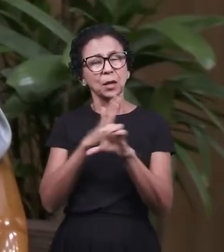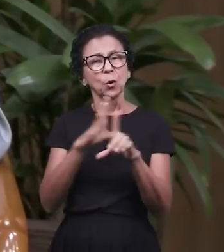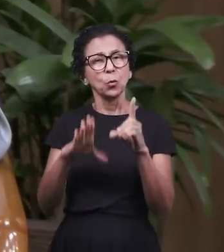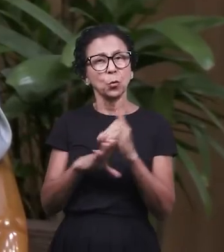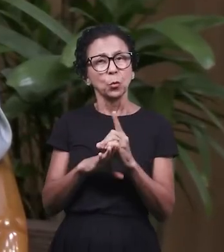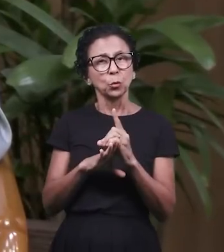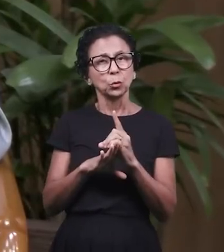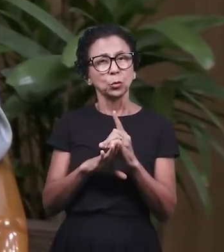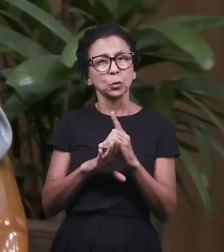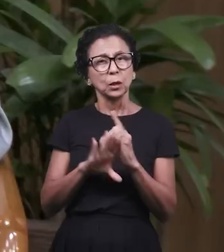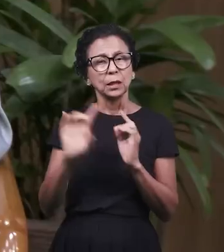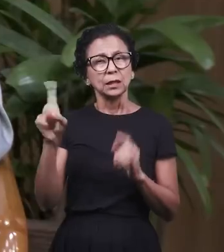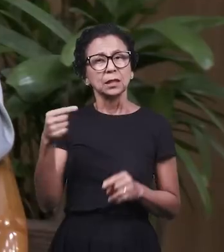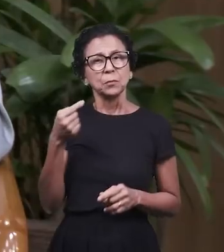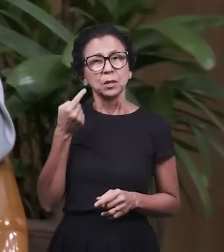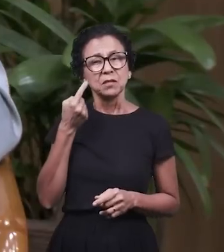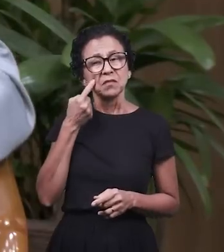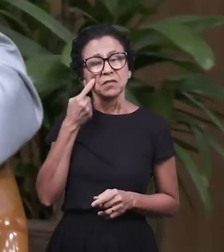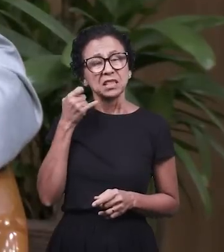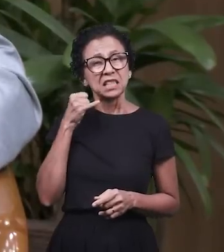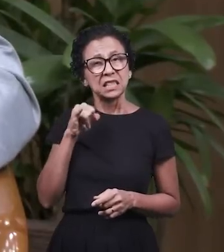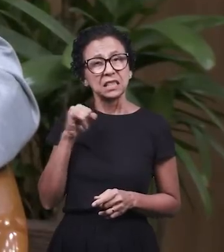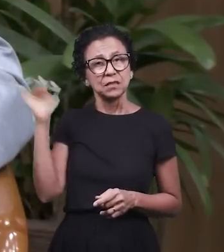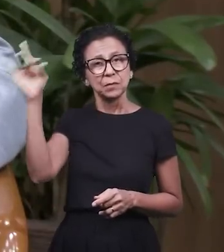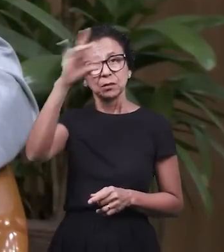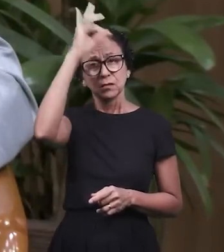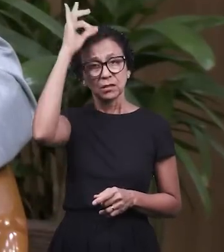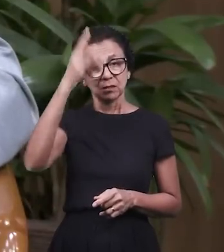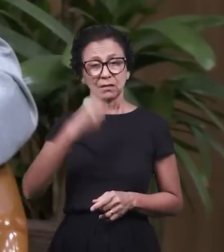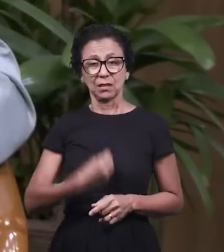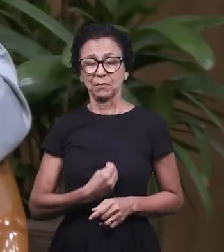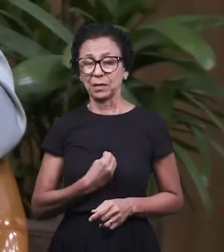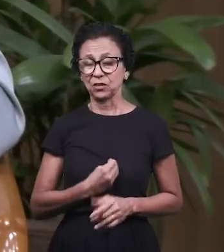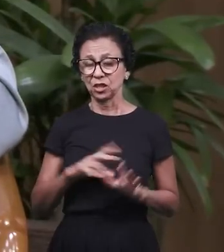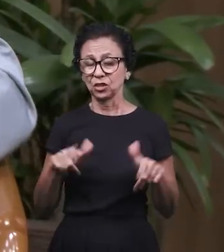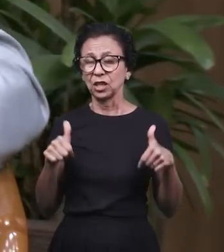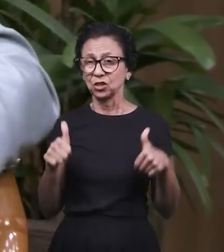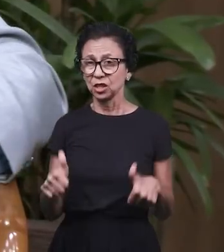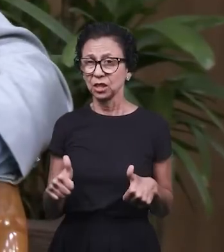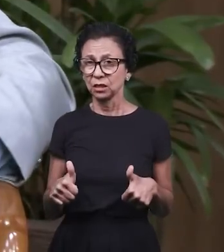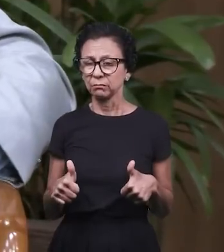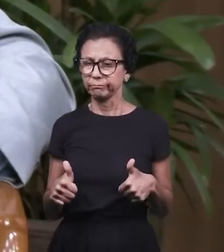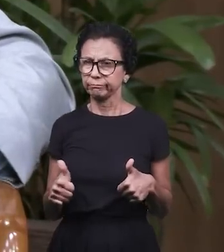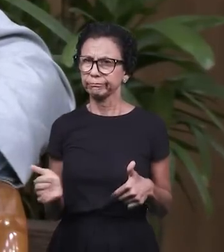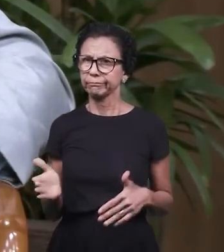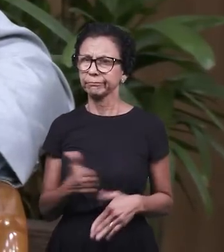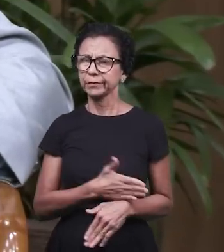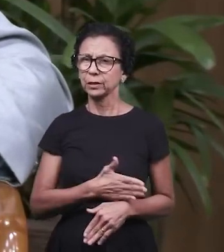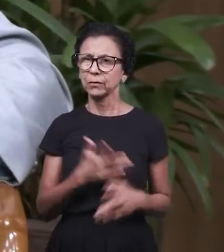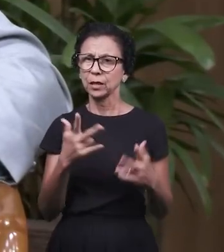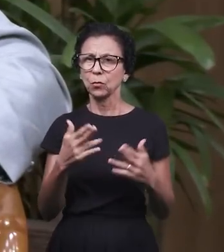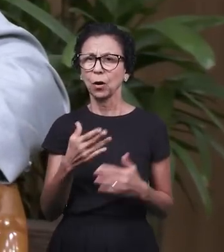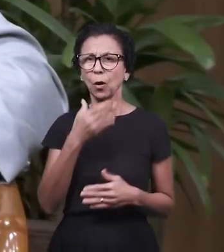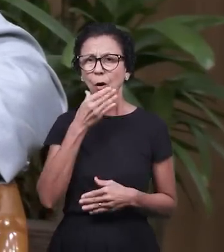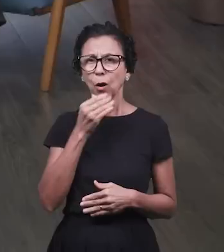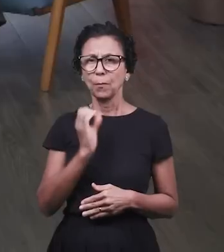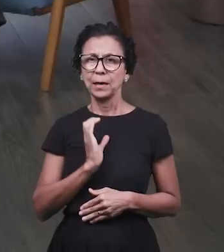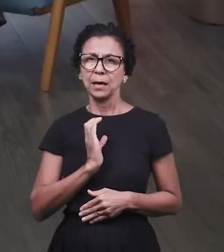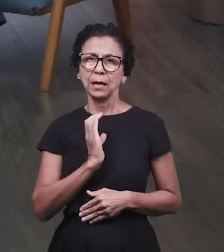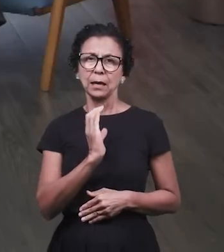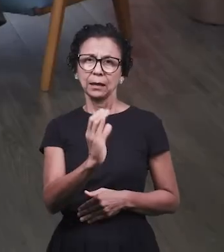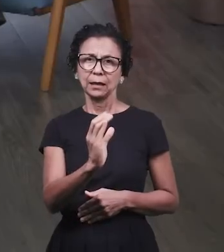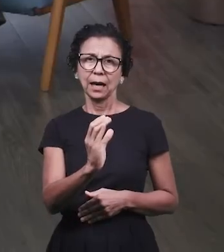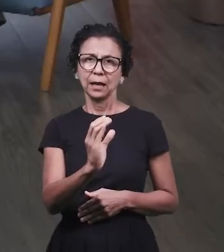risco que você corre é o mesmo risco de Caim. Né? Deixa eu fazer do jeito que eu acho mais bonito. E o Senhor não